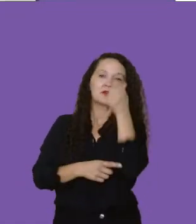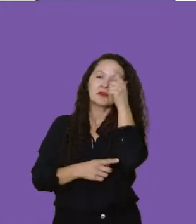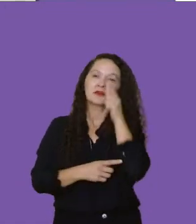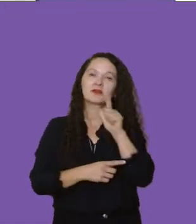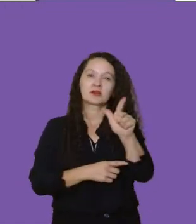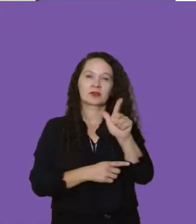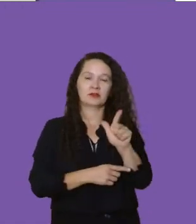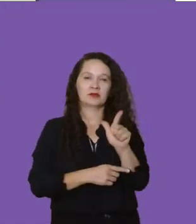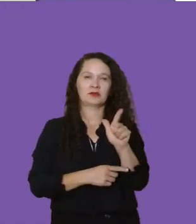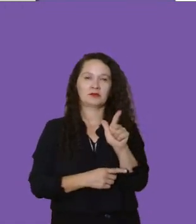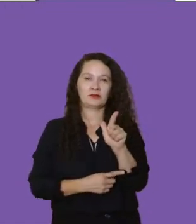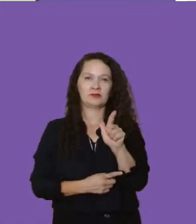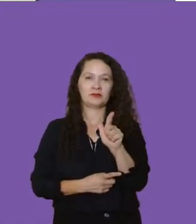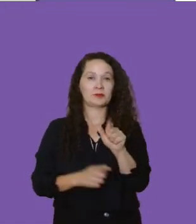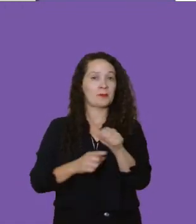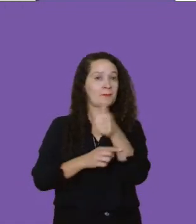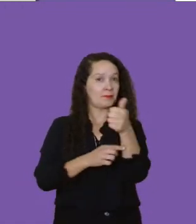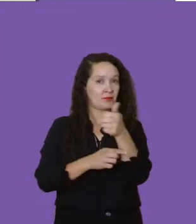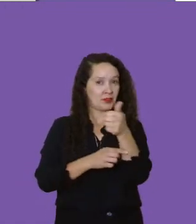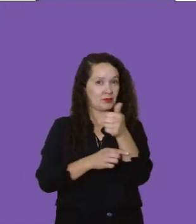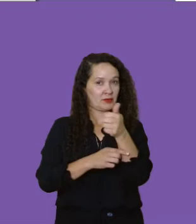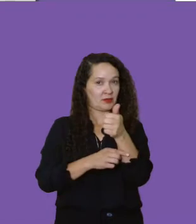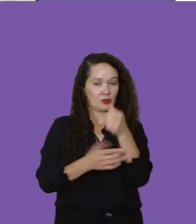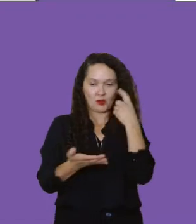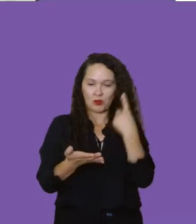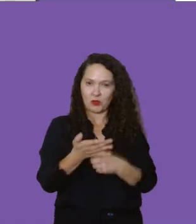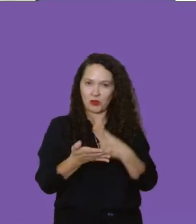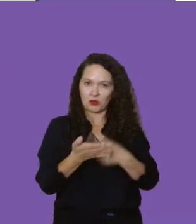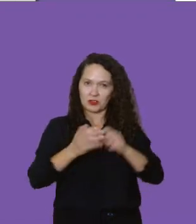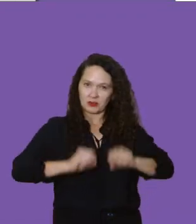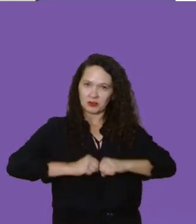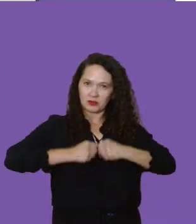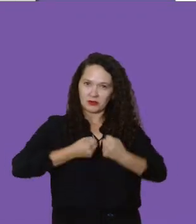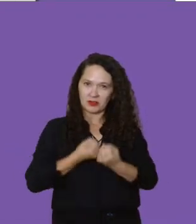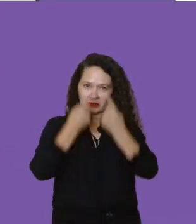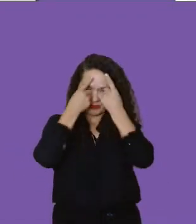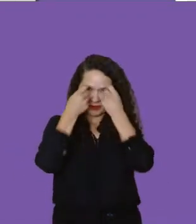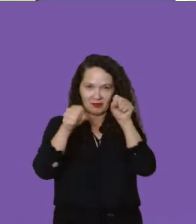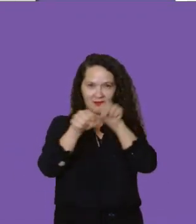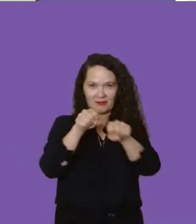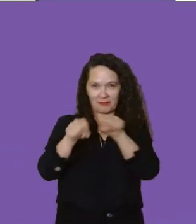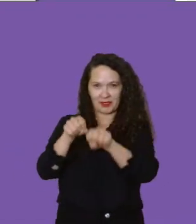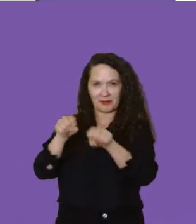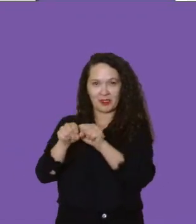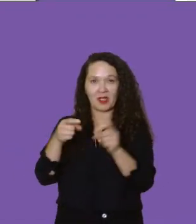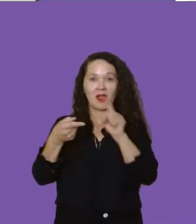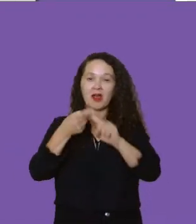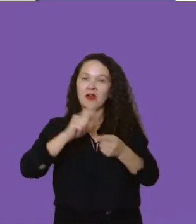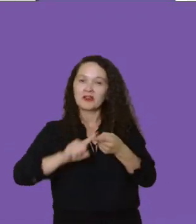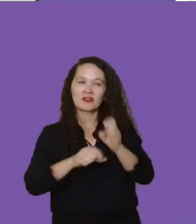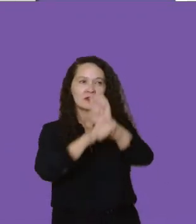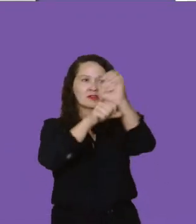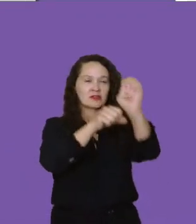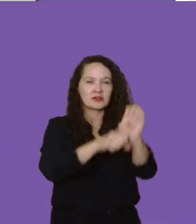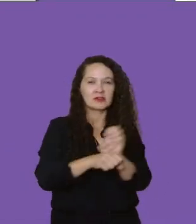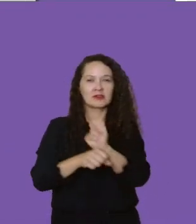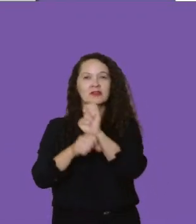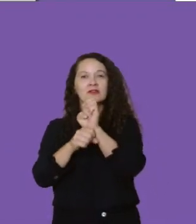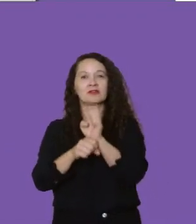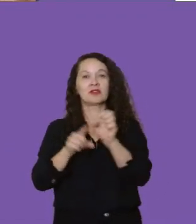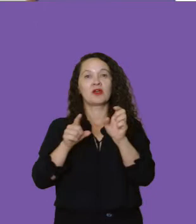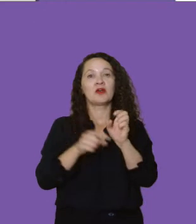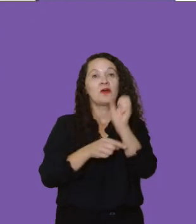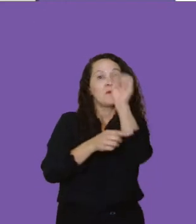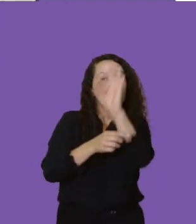conquistamos, primeiro, o Pacto de Enfrentamento à Violência, que era a articulação do Estado,